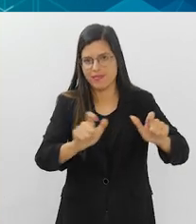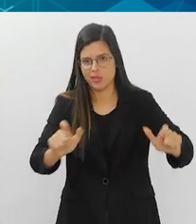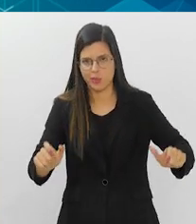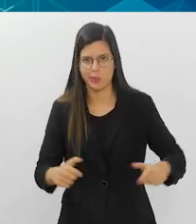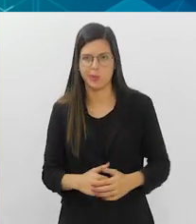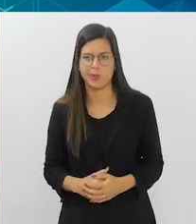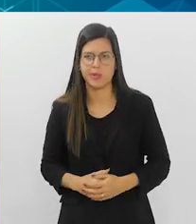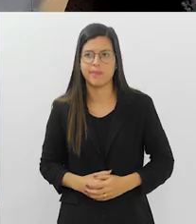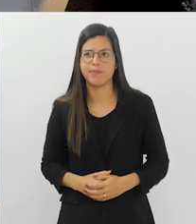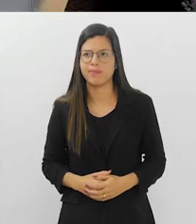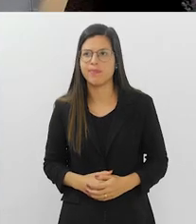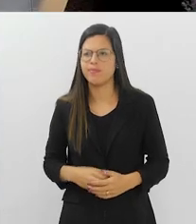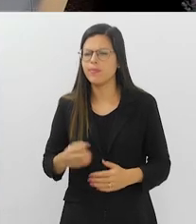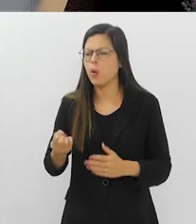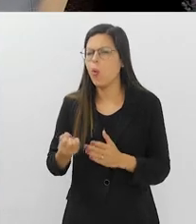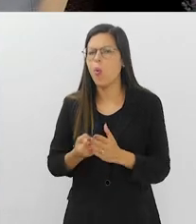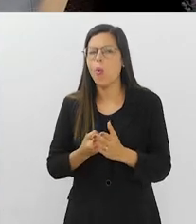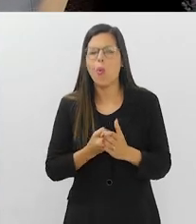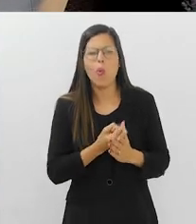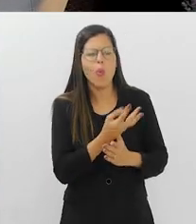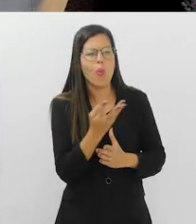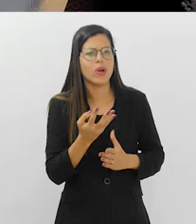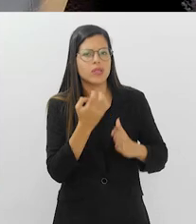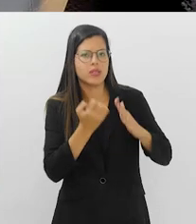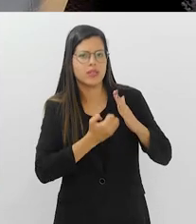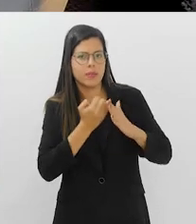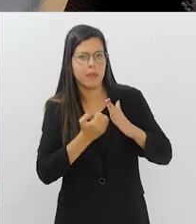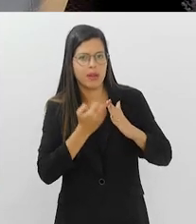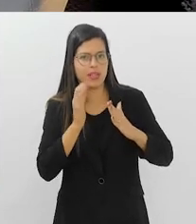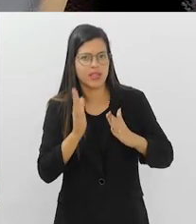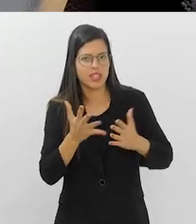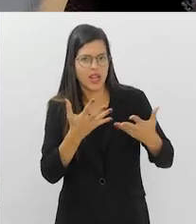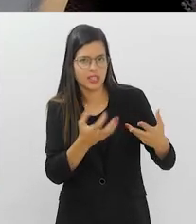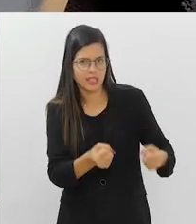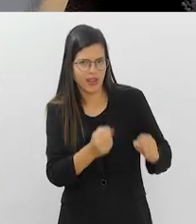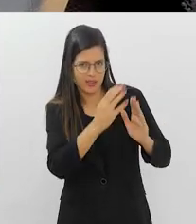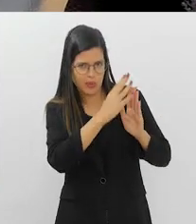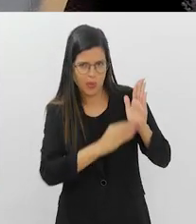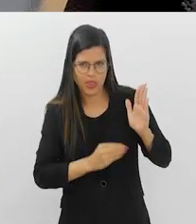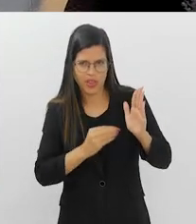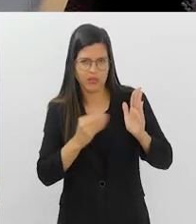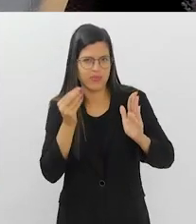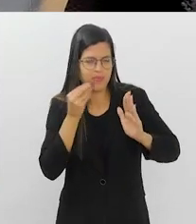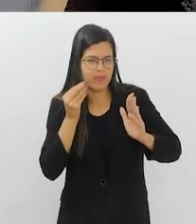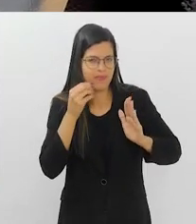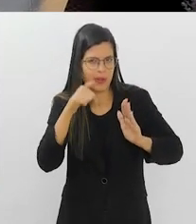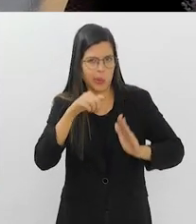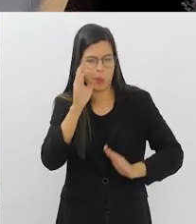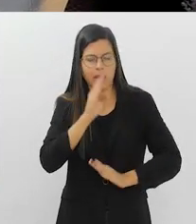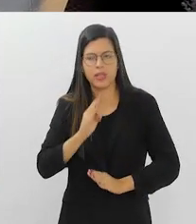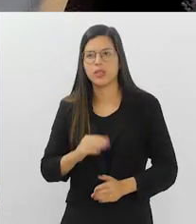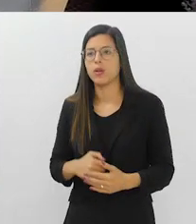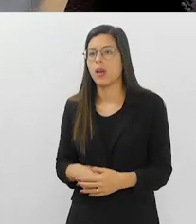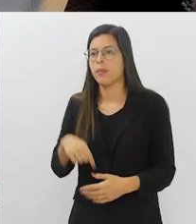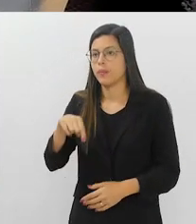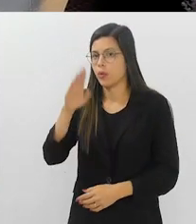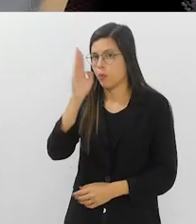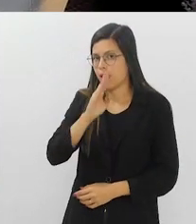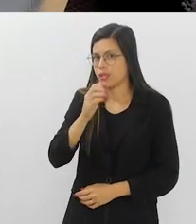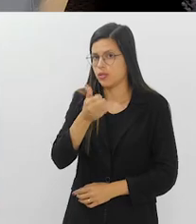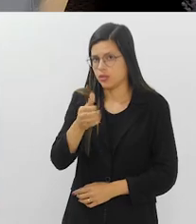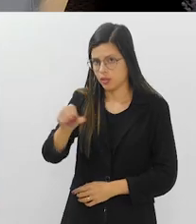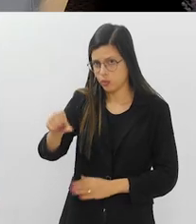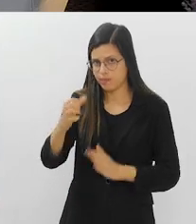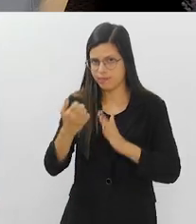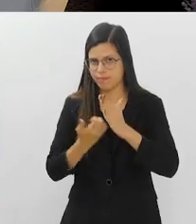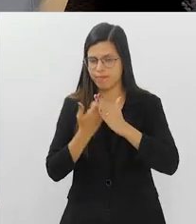pessoas é importante. Quantas empresas já adotaram esse modelo aí que você está testando, né, aqui no Brasil? Aqui no Brasil